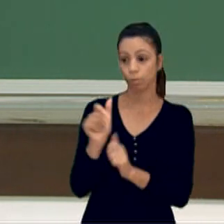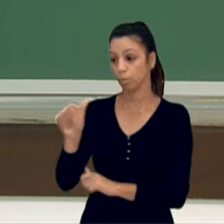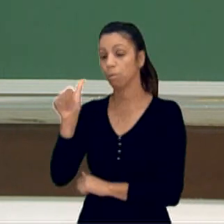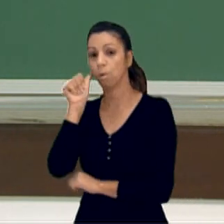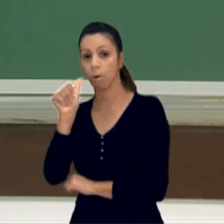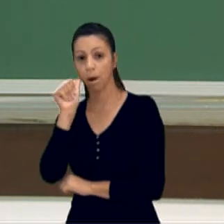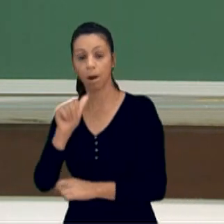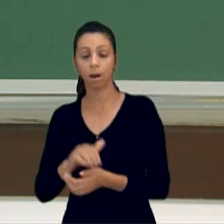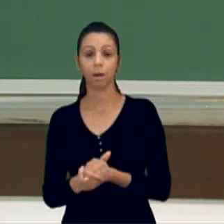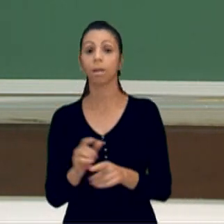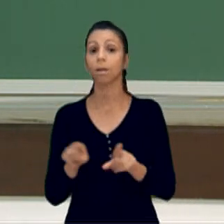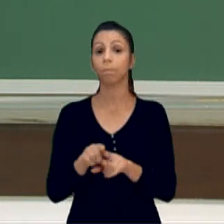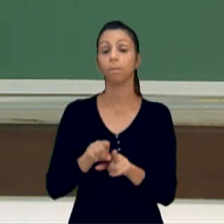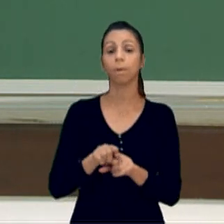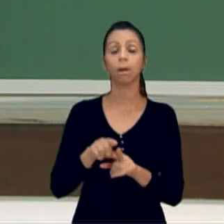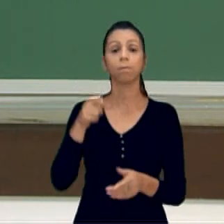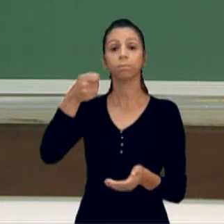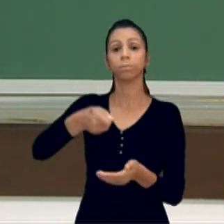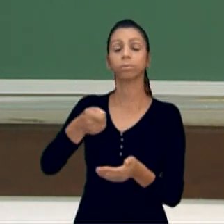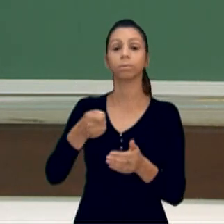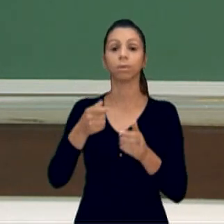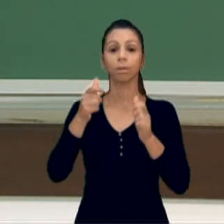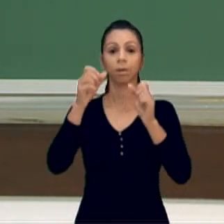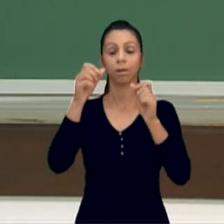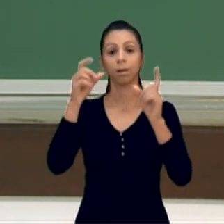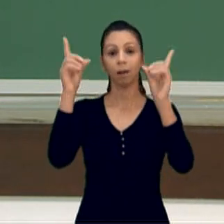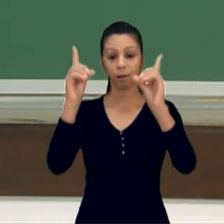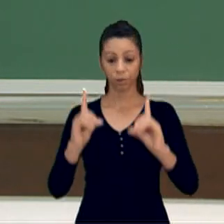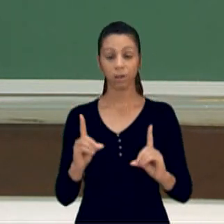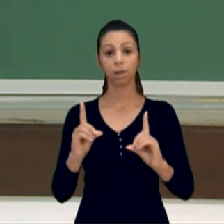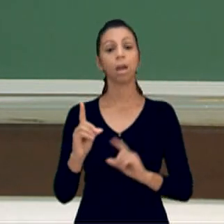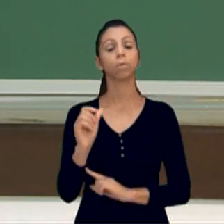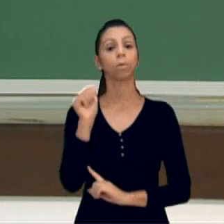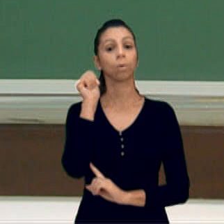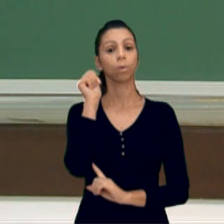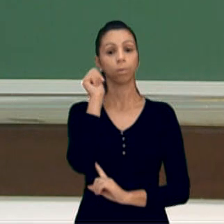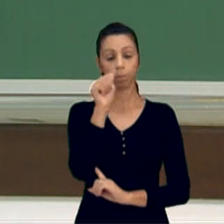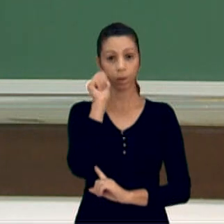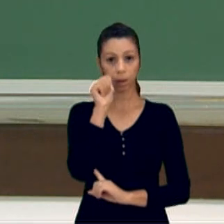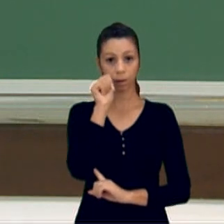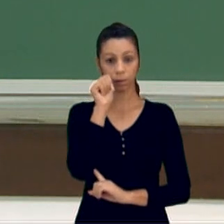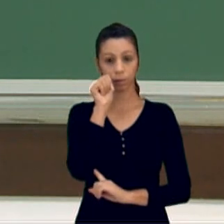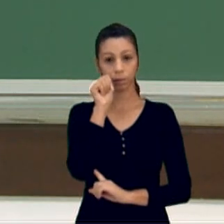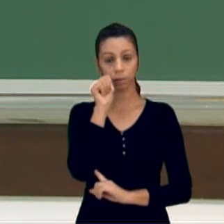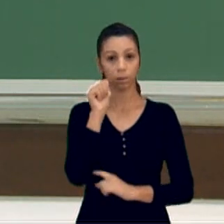defendendo o direito das mulheres. Então, mulher e homem têm o mesmo direito.